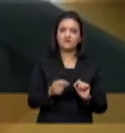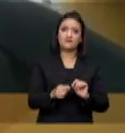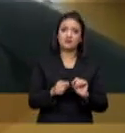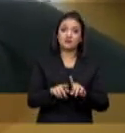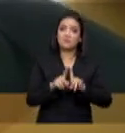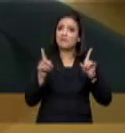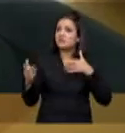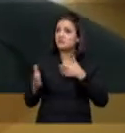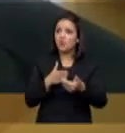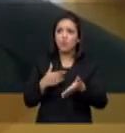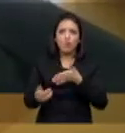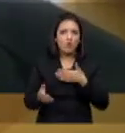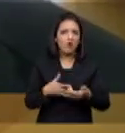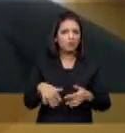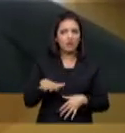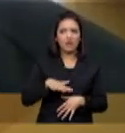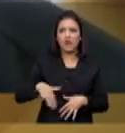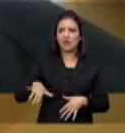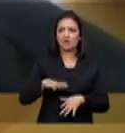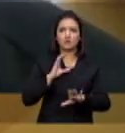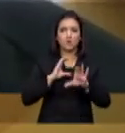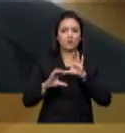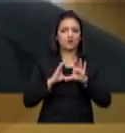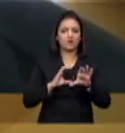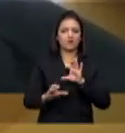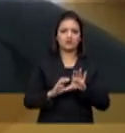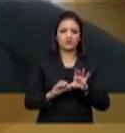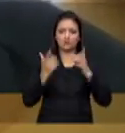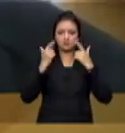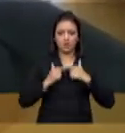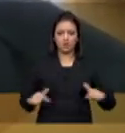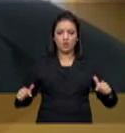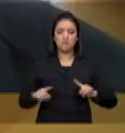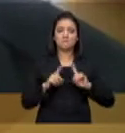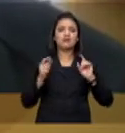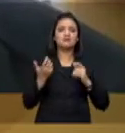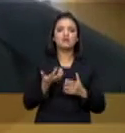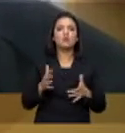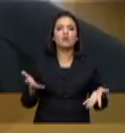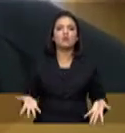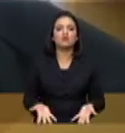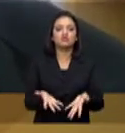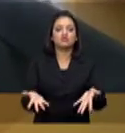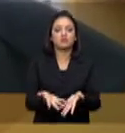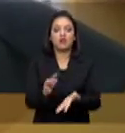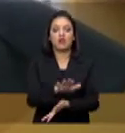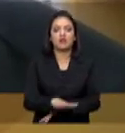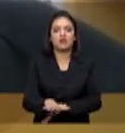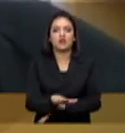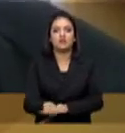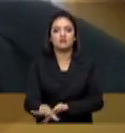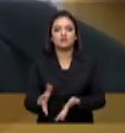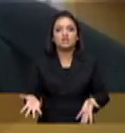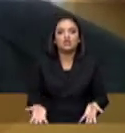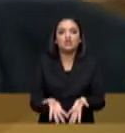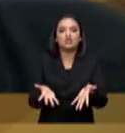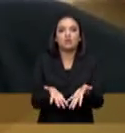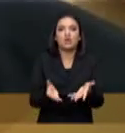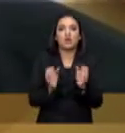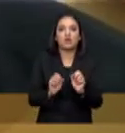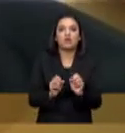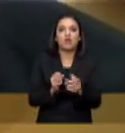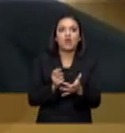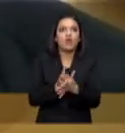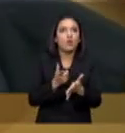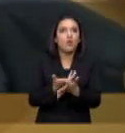de comunicação isenta e que não esteja querendo estimular na juventude ou nas crianças o consumo de